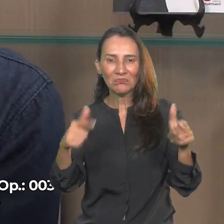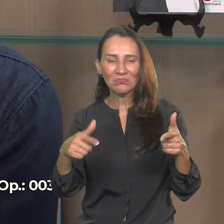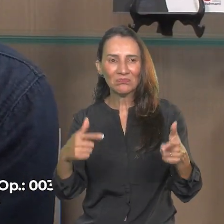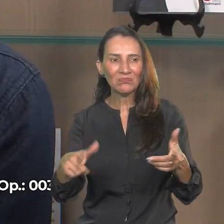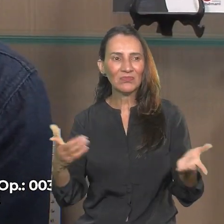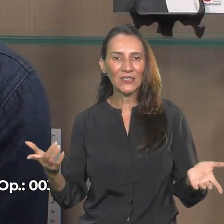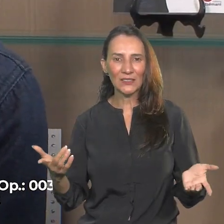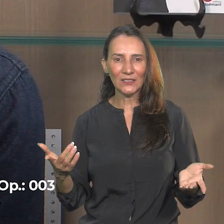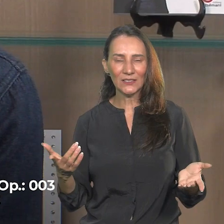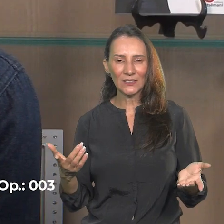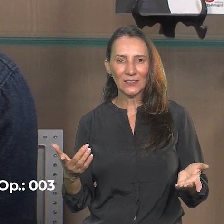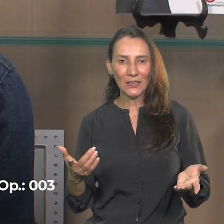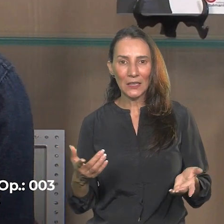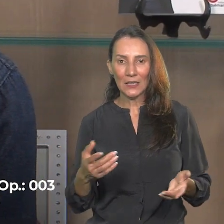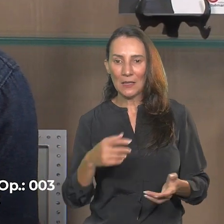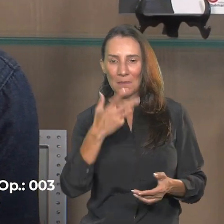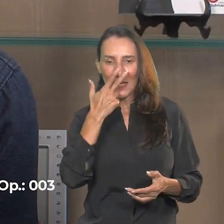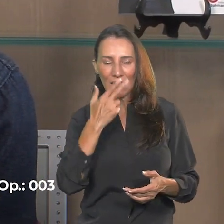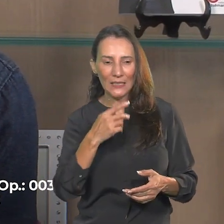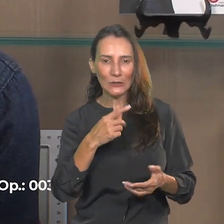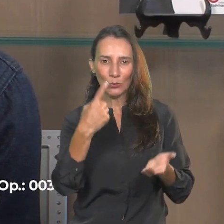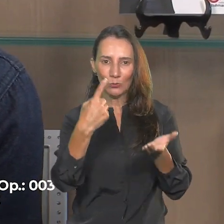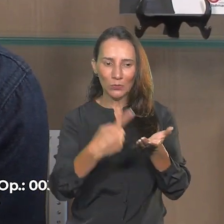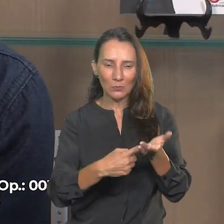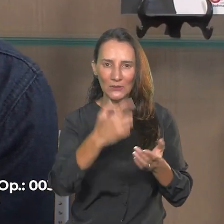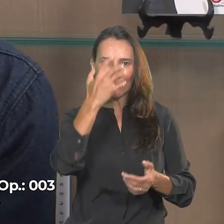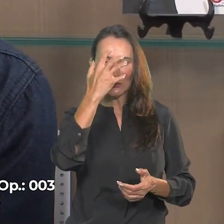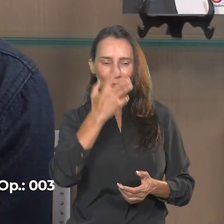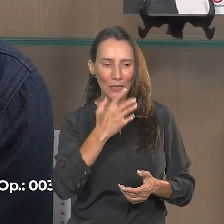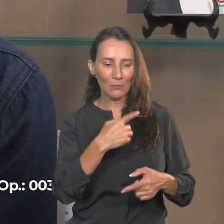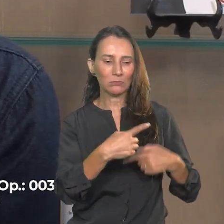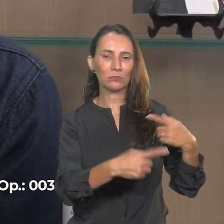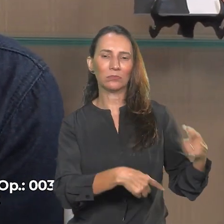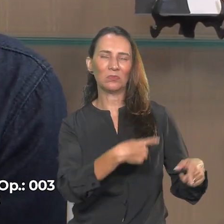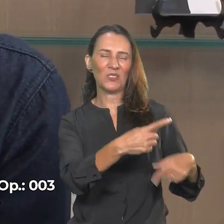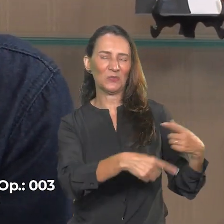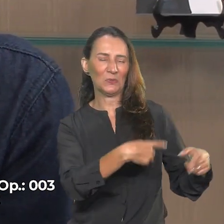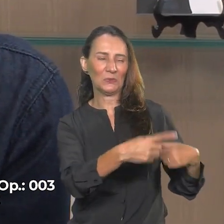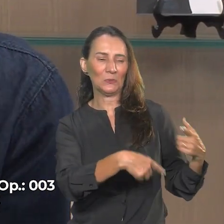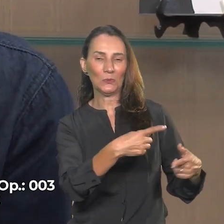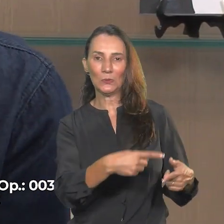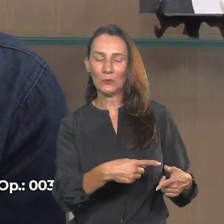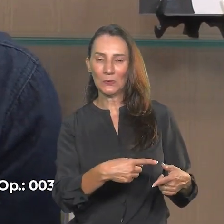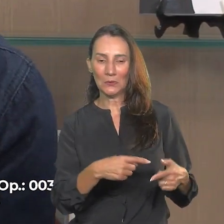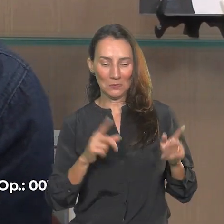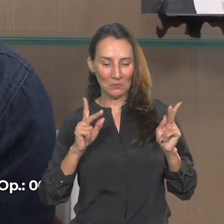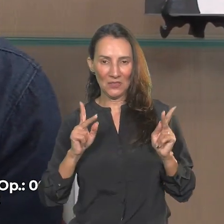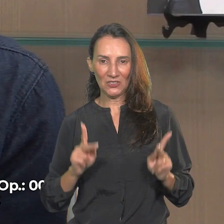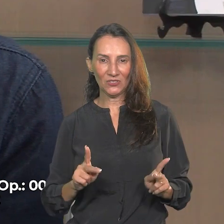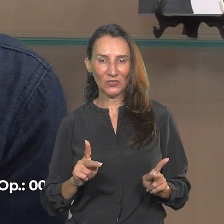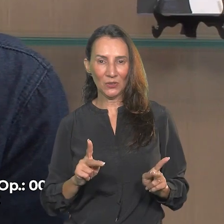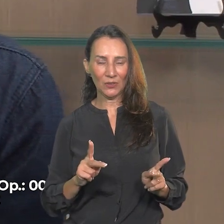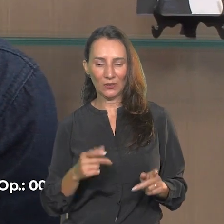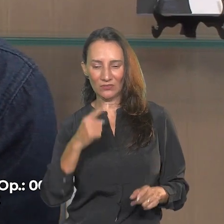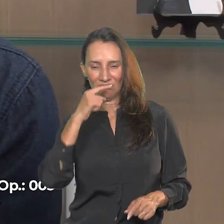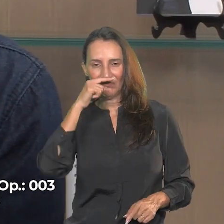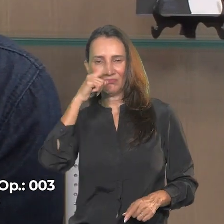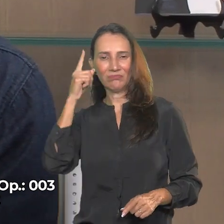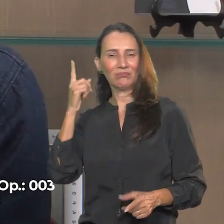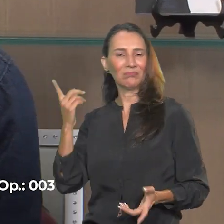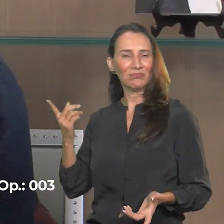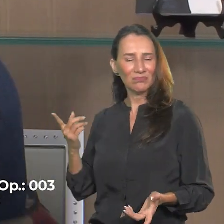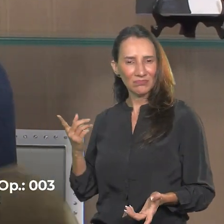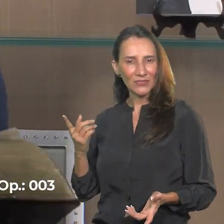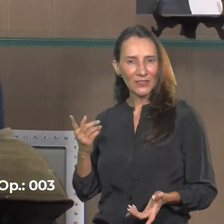pessoas que postergam um compromisso sério. O que mais? Arrogantes. Arrogantes. Uma